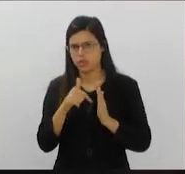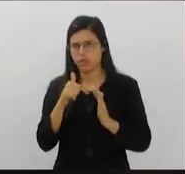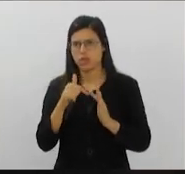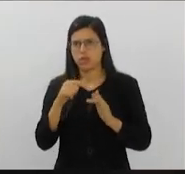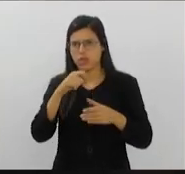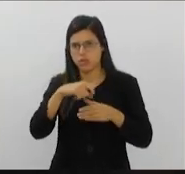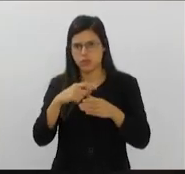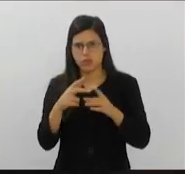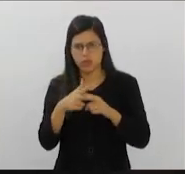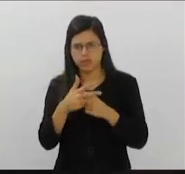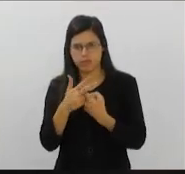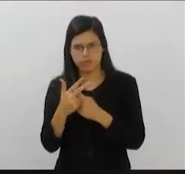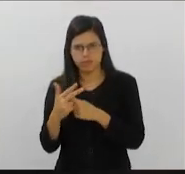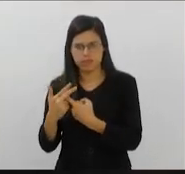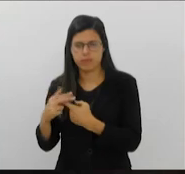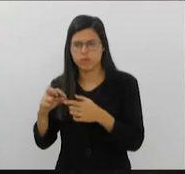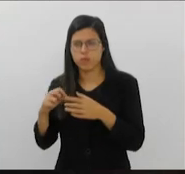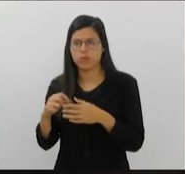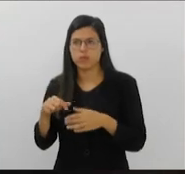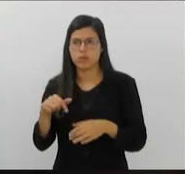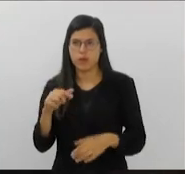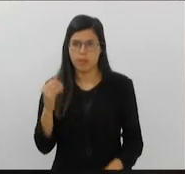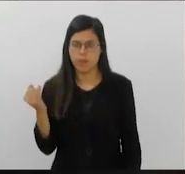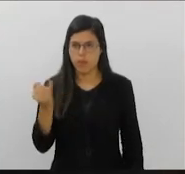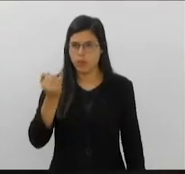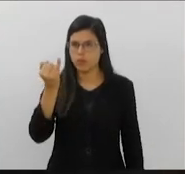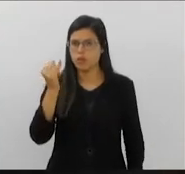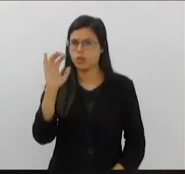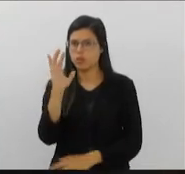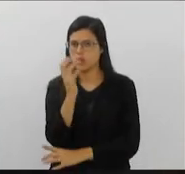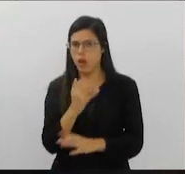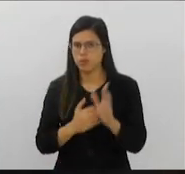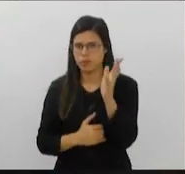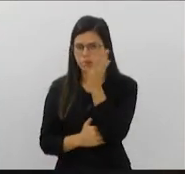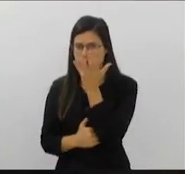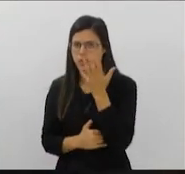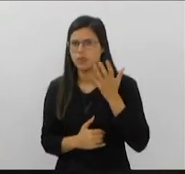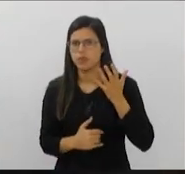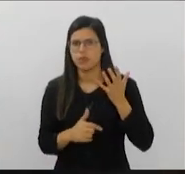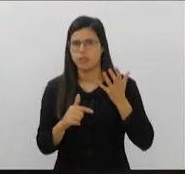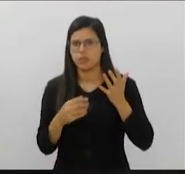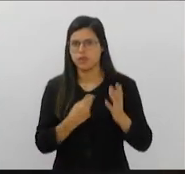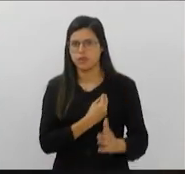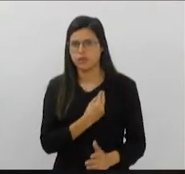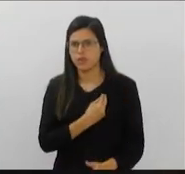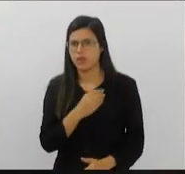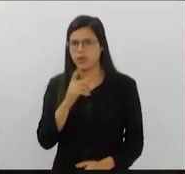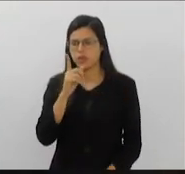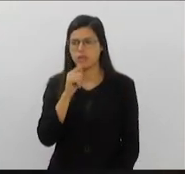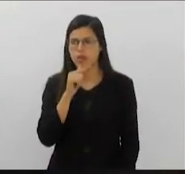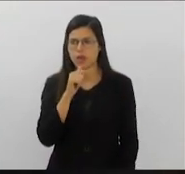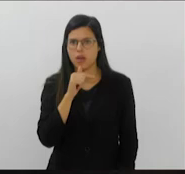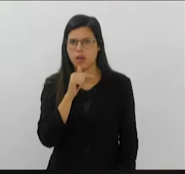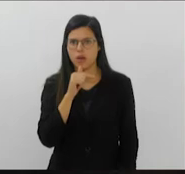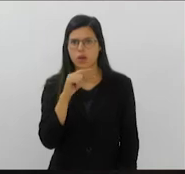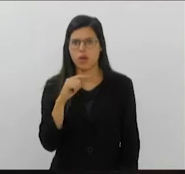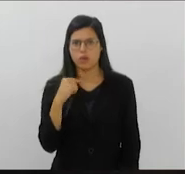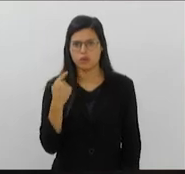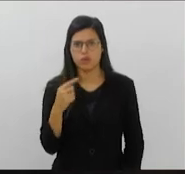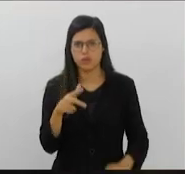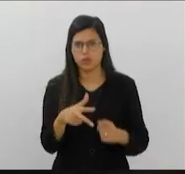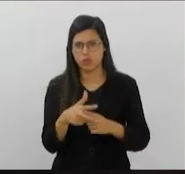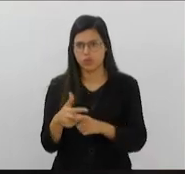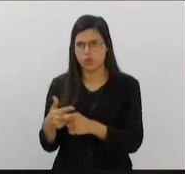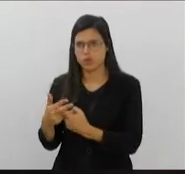para mitigação, mas também para adaptação. A floresta ela é justamente a fonte da vida, da água. Então, quando a gente restaura, a gente